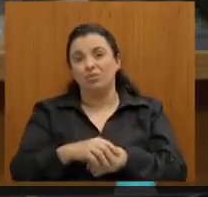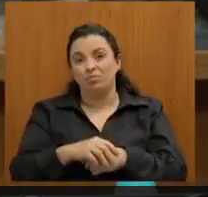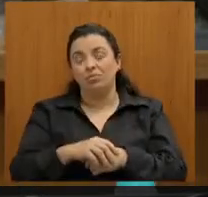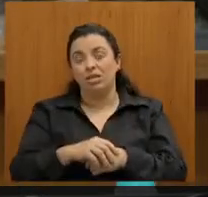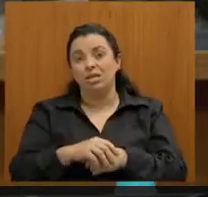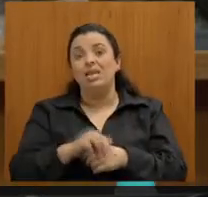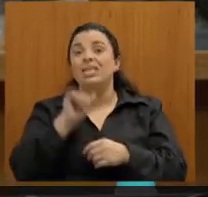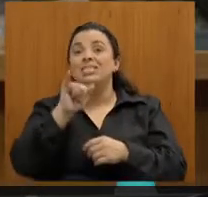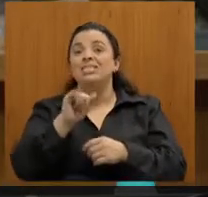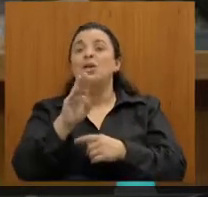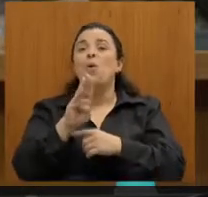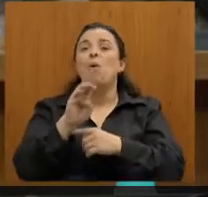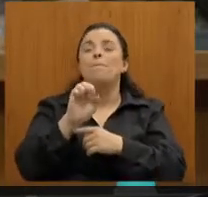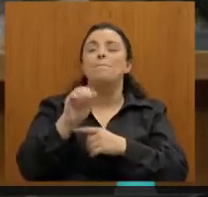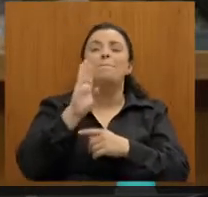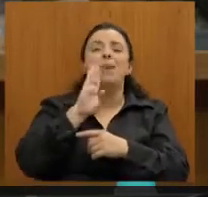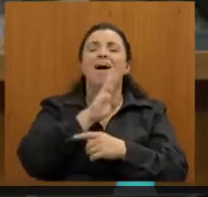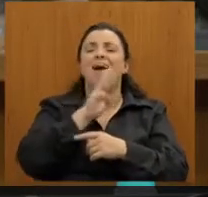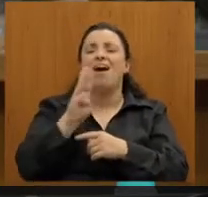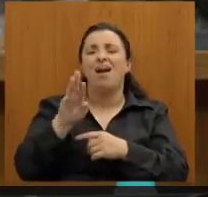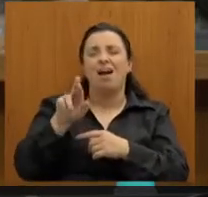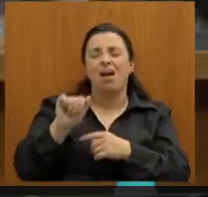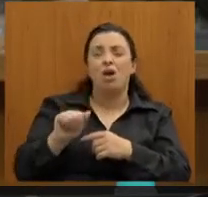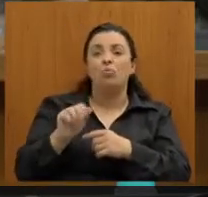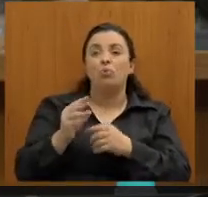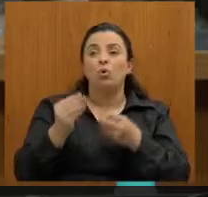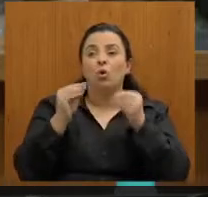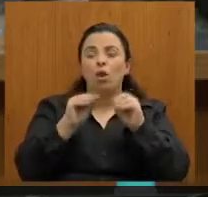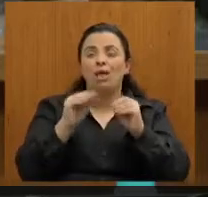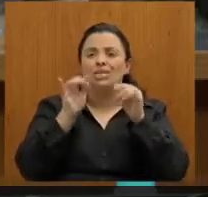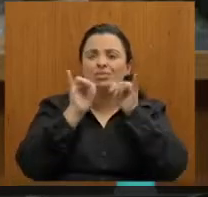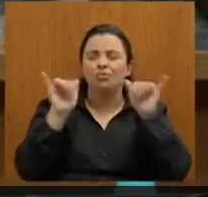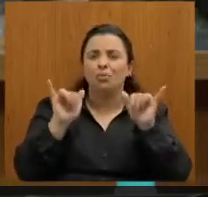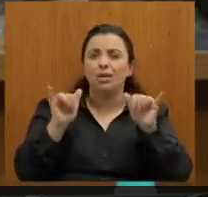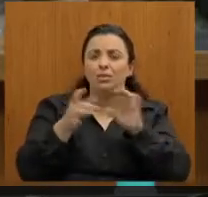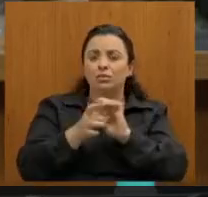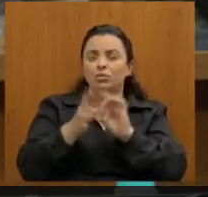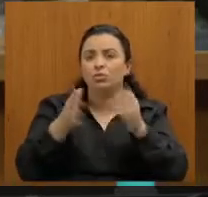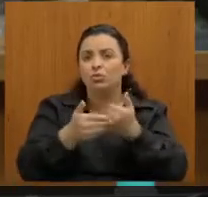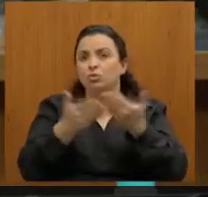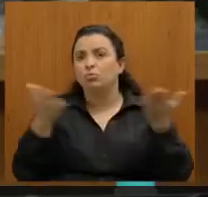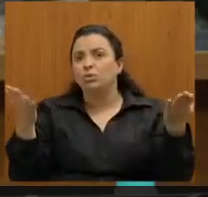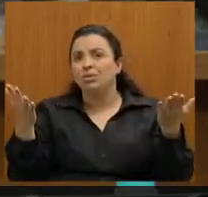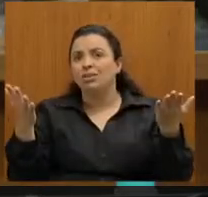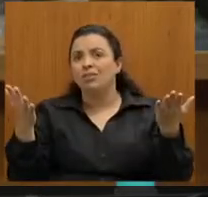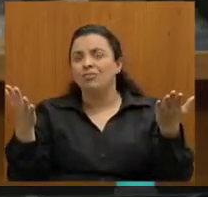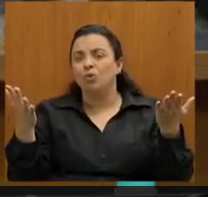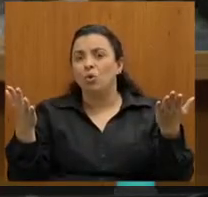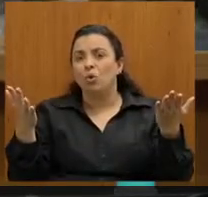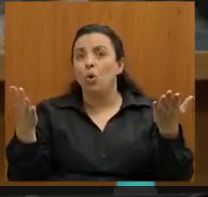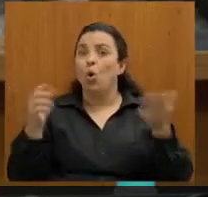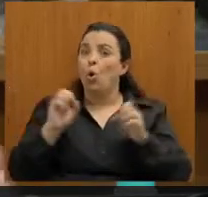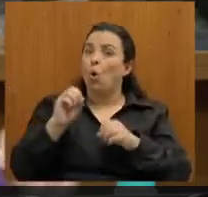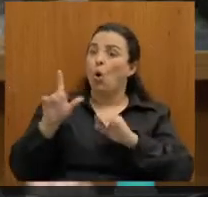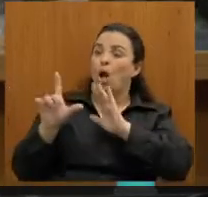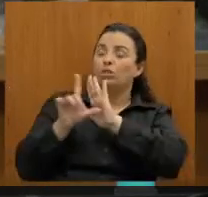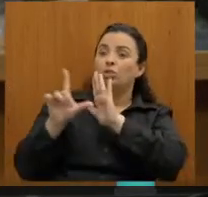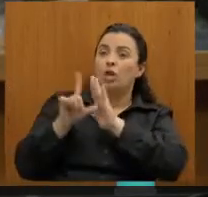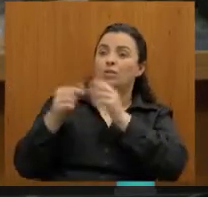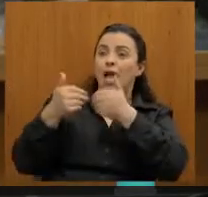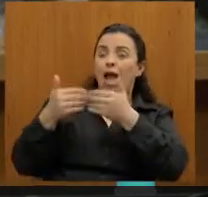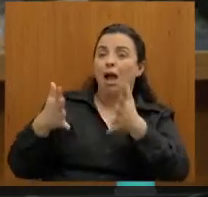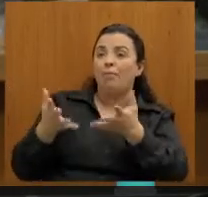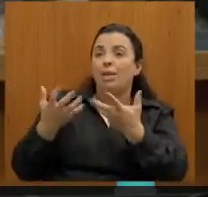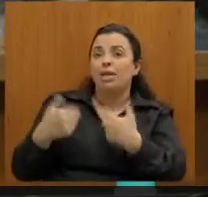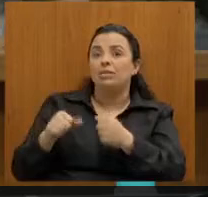tipo de informação disponível quando o comércio se abre para receber e acolher a denúncia Nós estamos vendo a cada